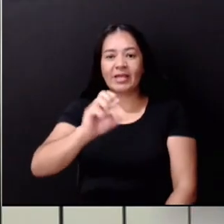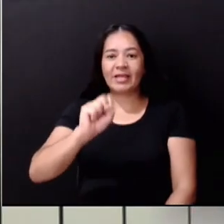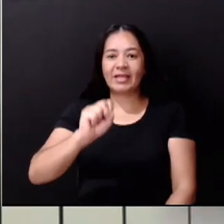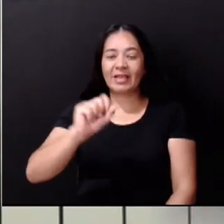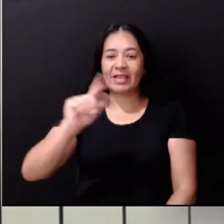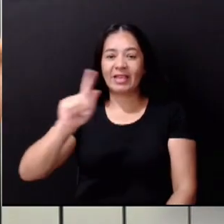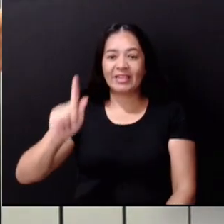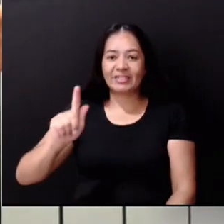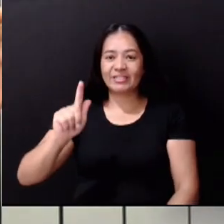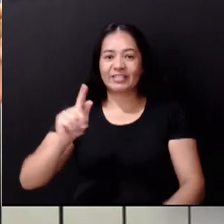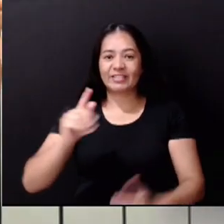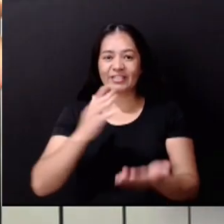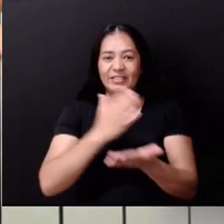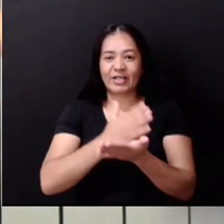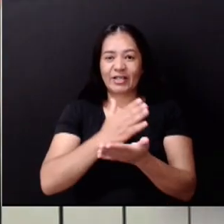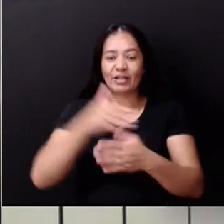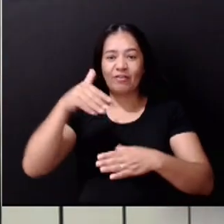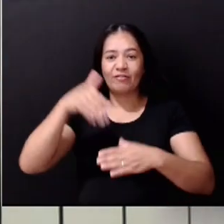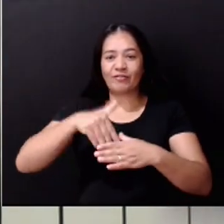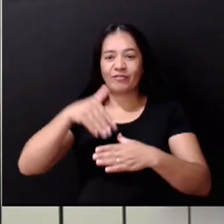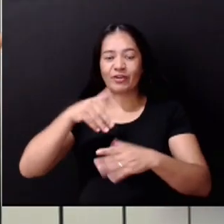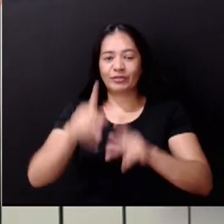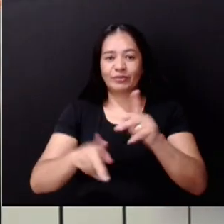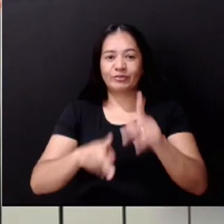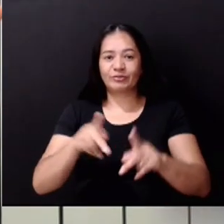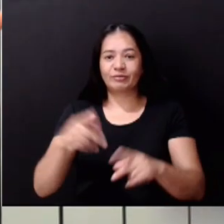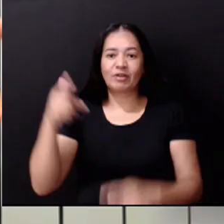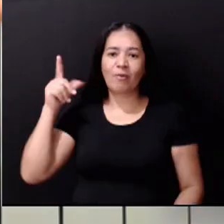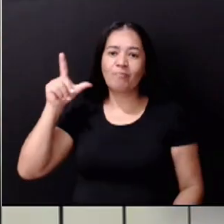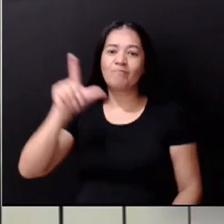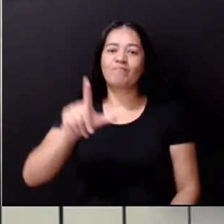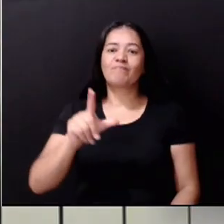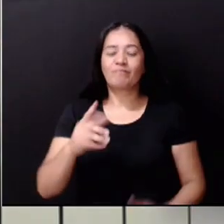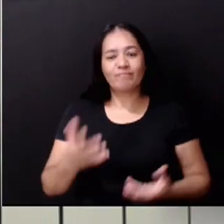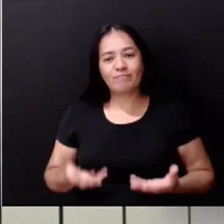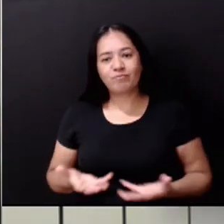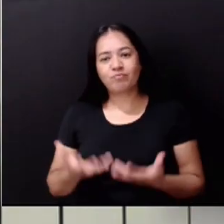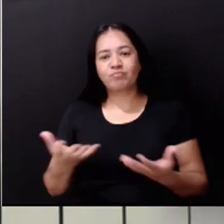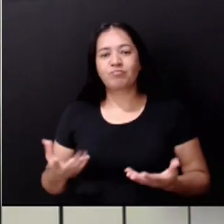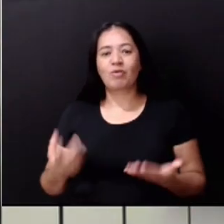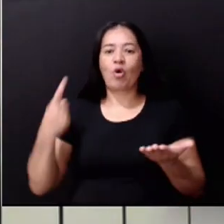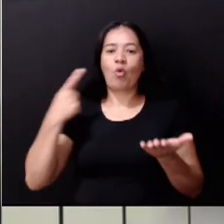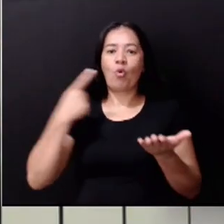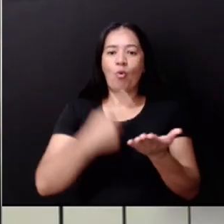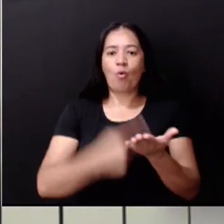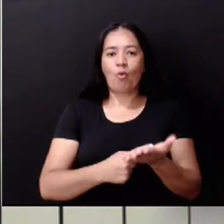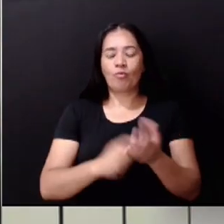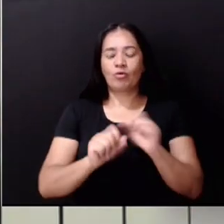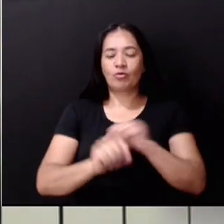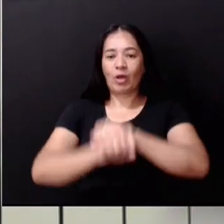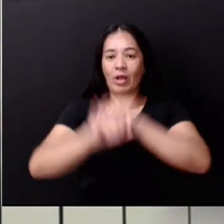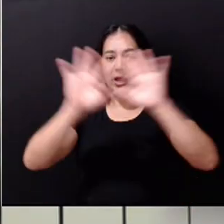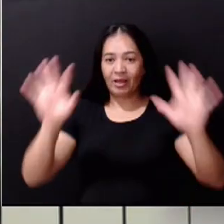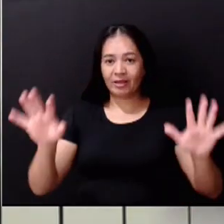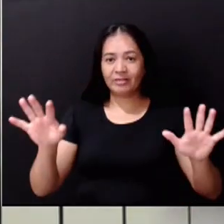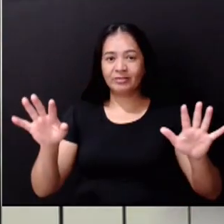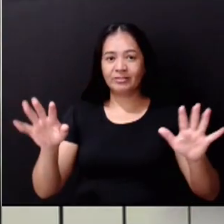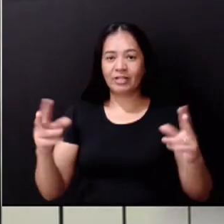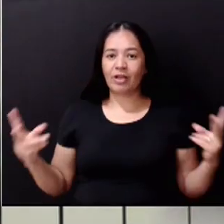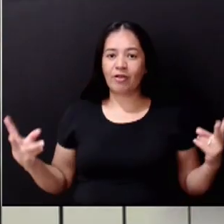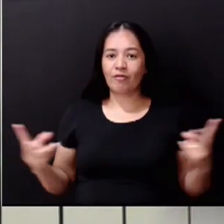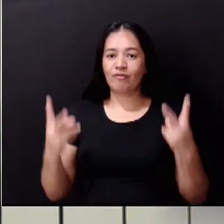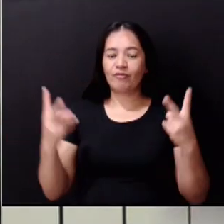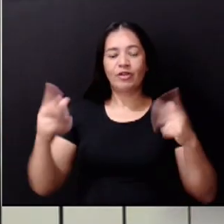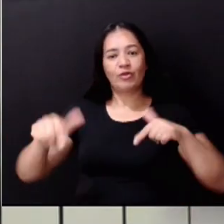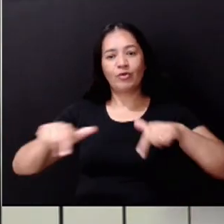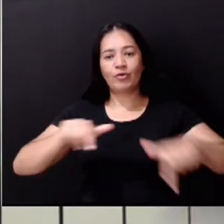Voto Popular. Uma conquista que reforça o compromisso com a transparência e valoriza o trabalho público